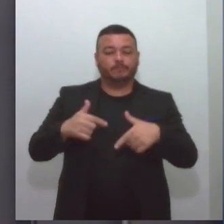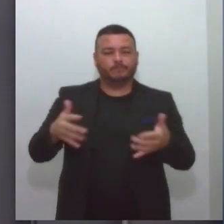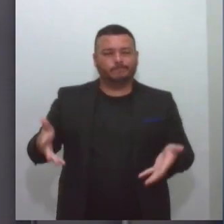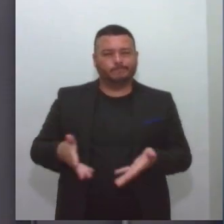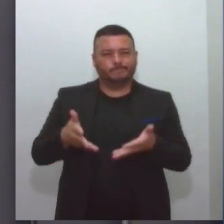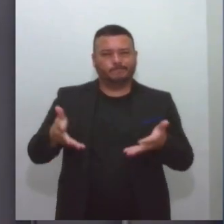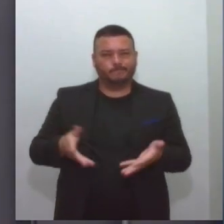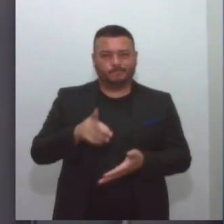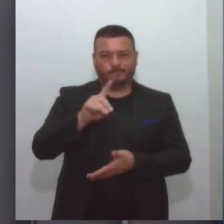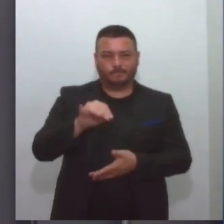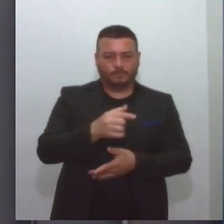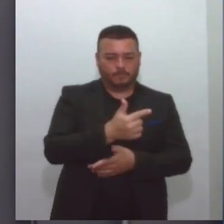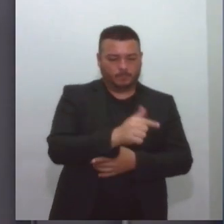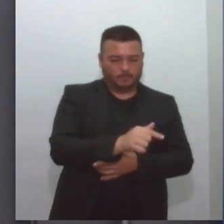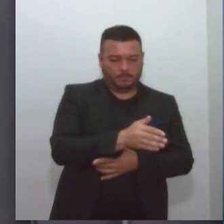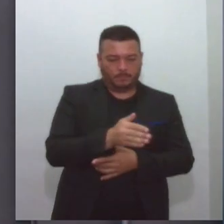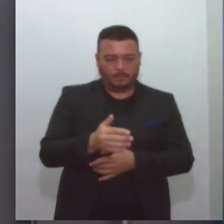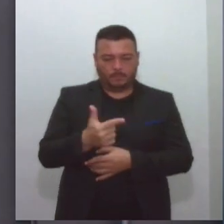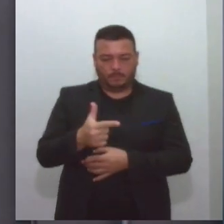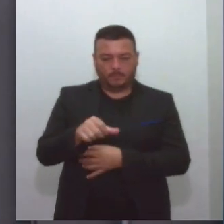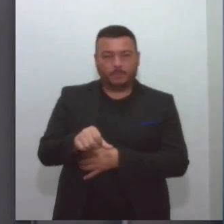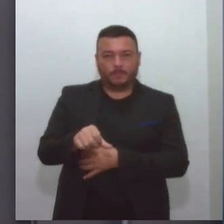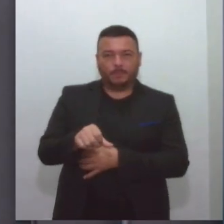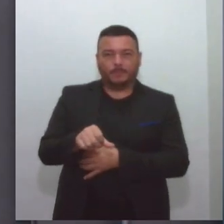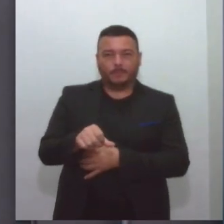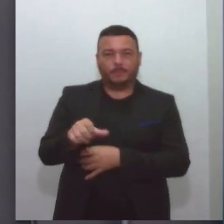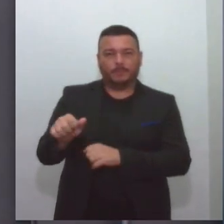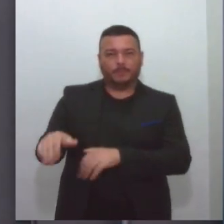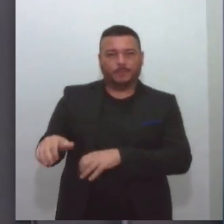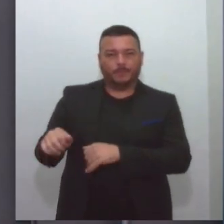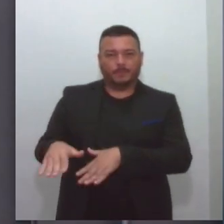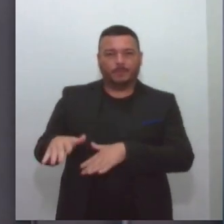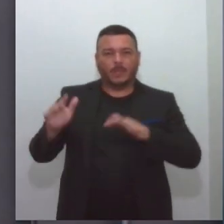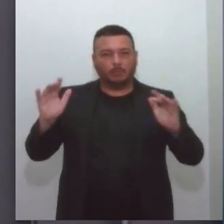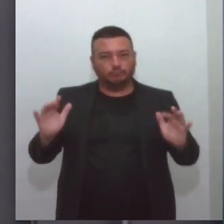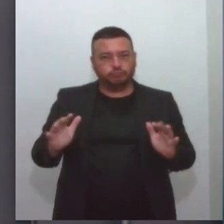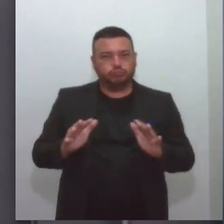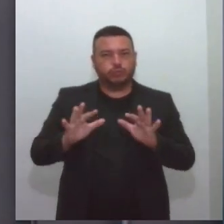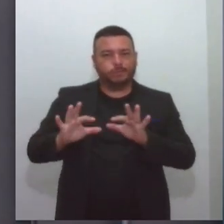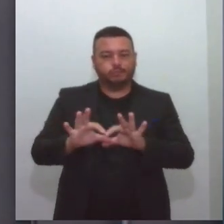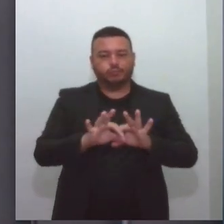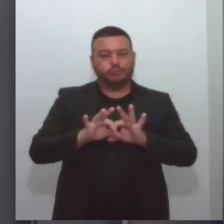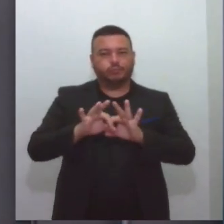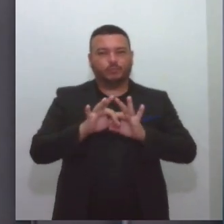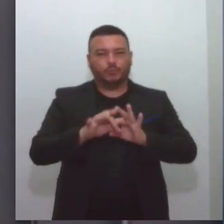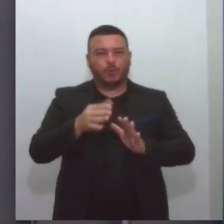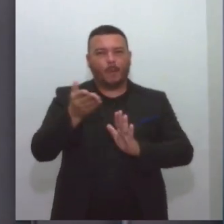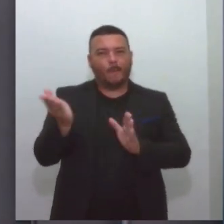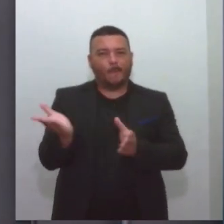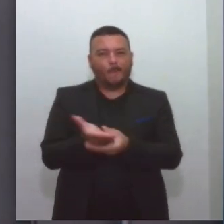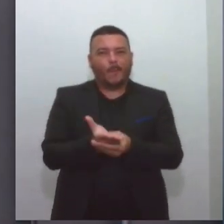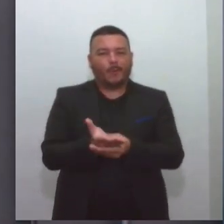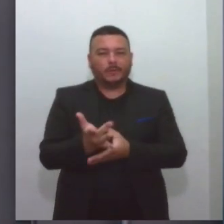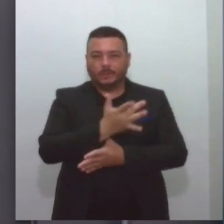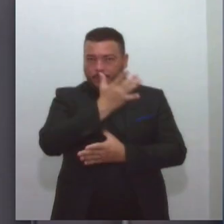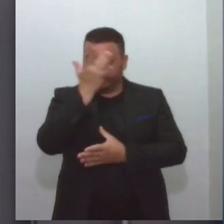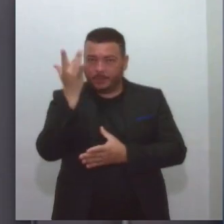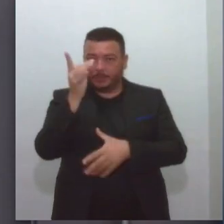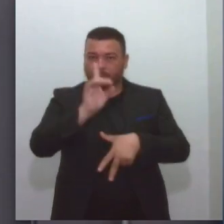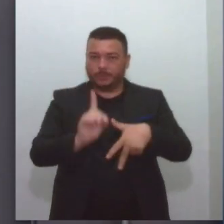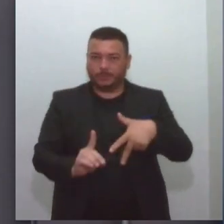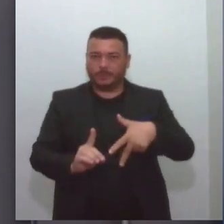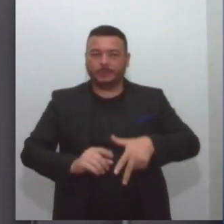e 29 de setembro um mutirão de conciliações de processos de pessoas com deficiência. A